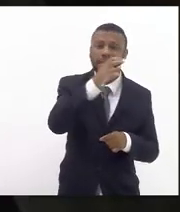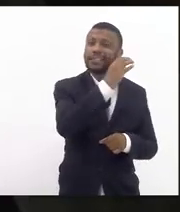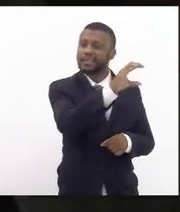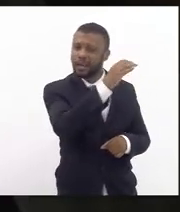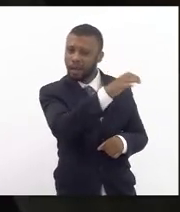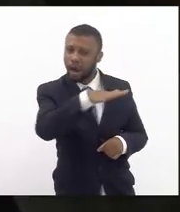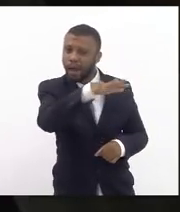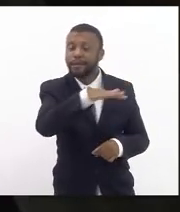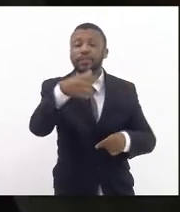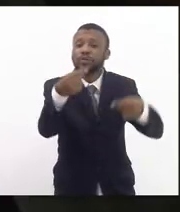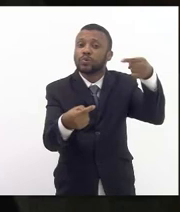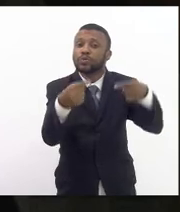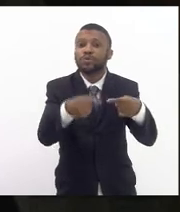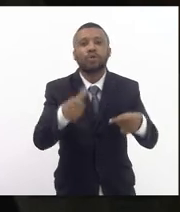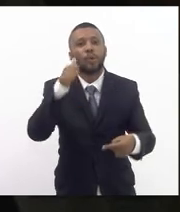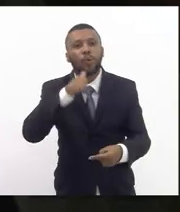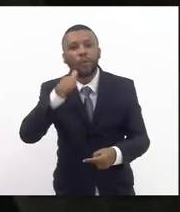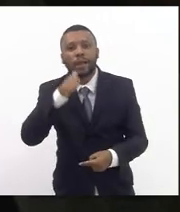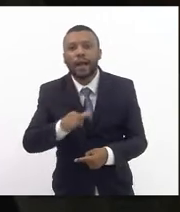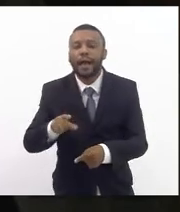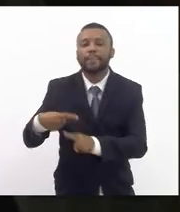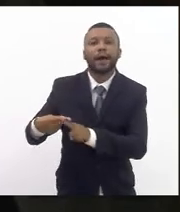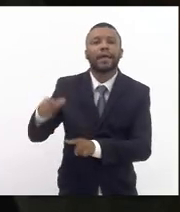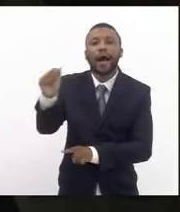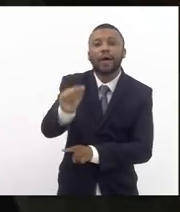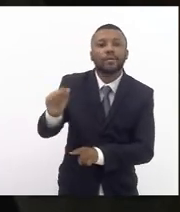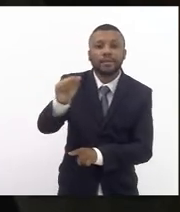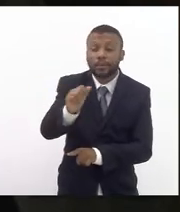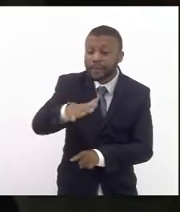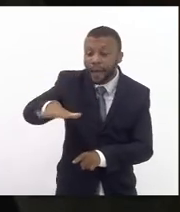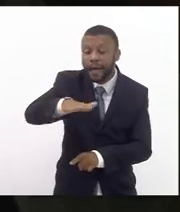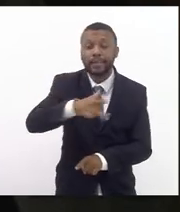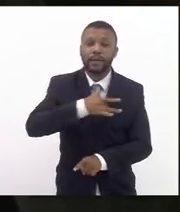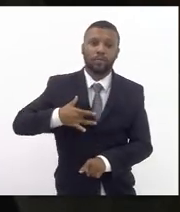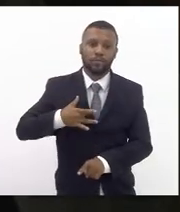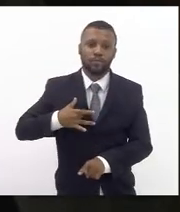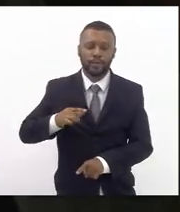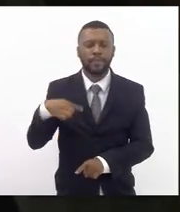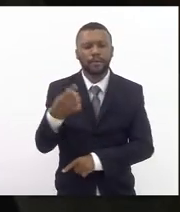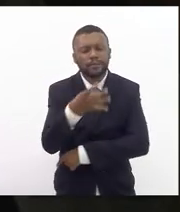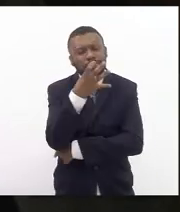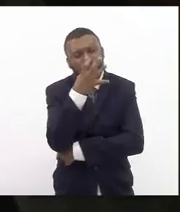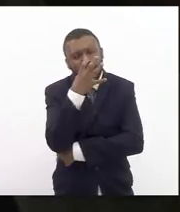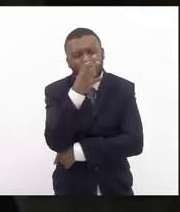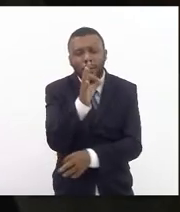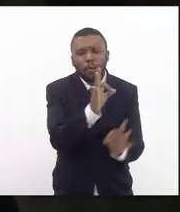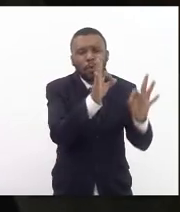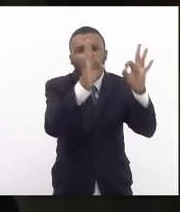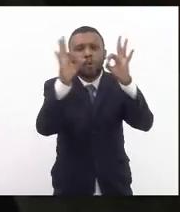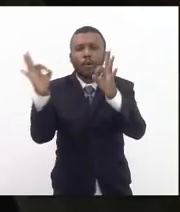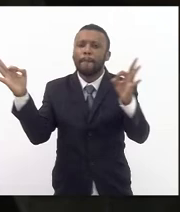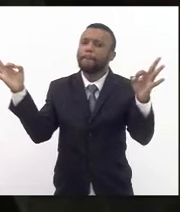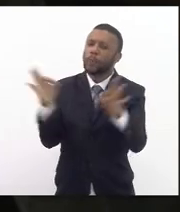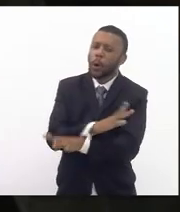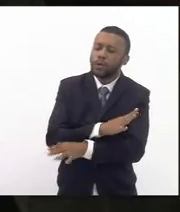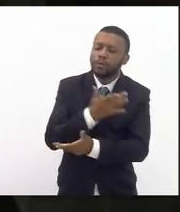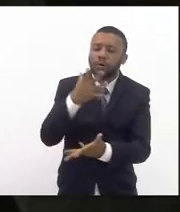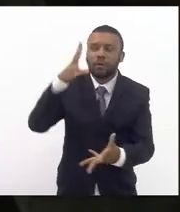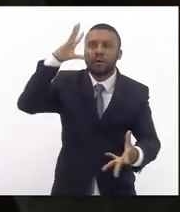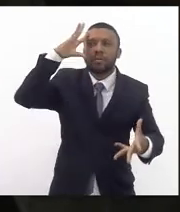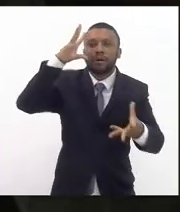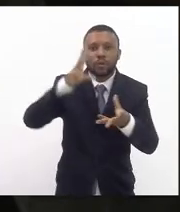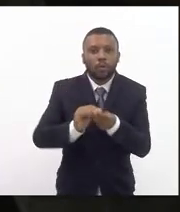saúde. Aí eu fiquei sabendo realmente a dimensão desse problema. São dezenas de